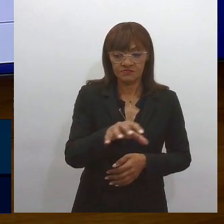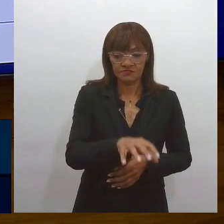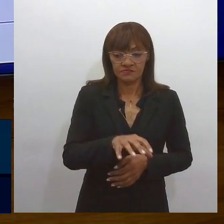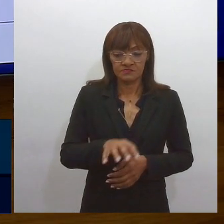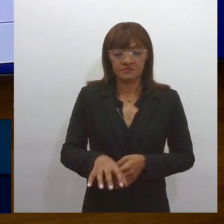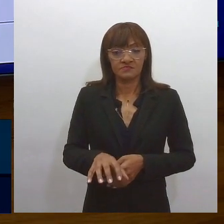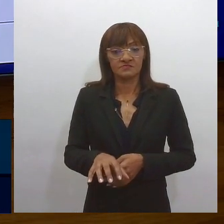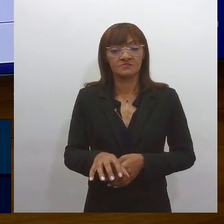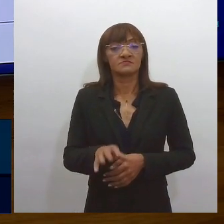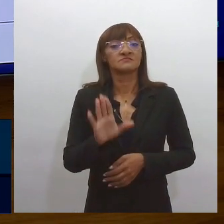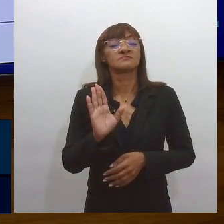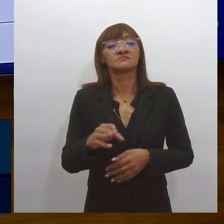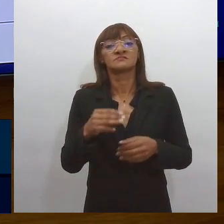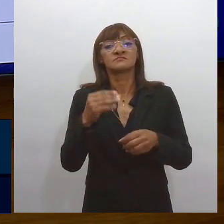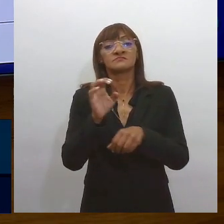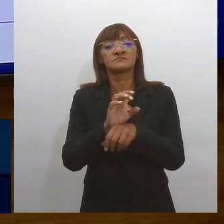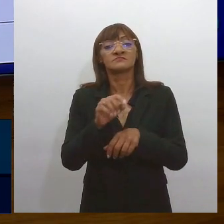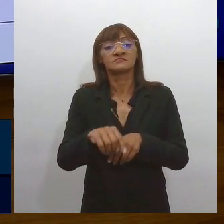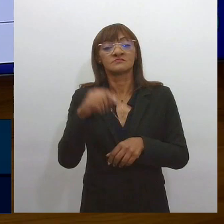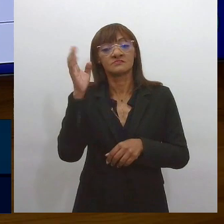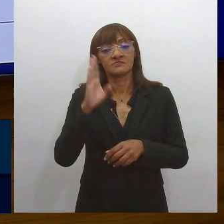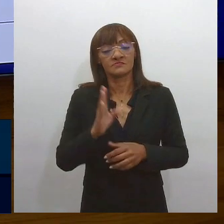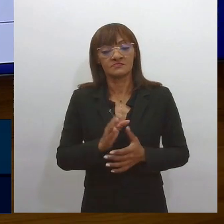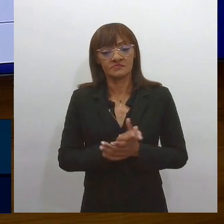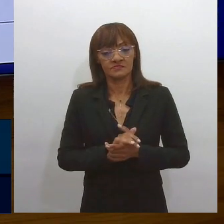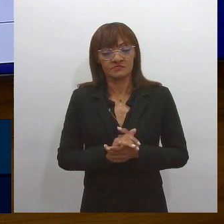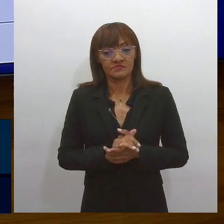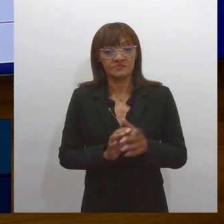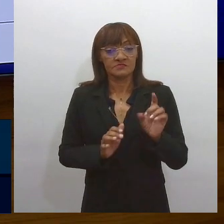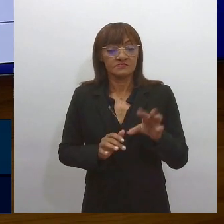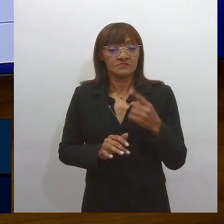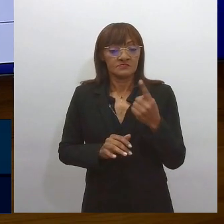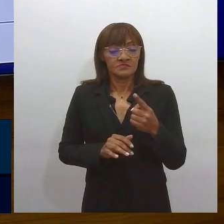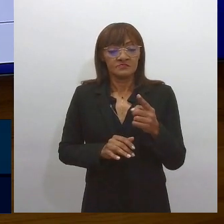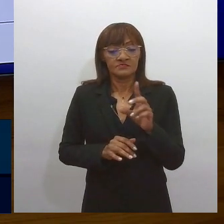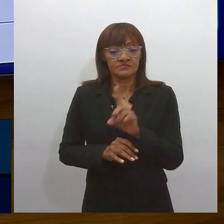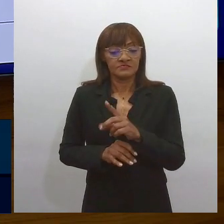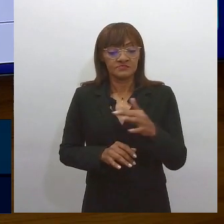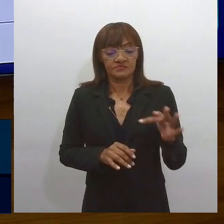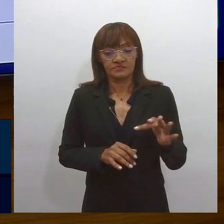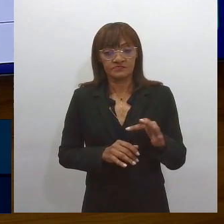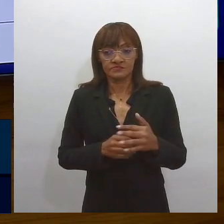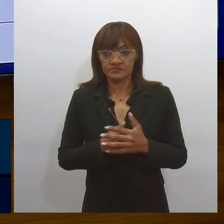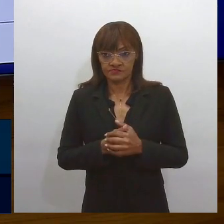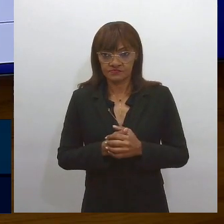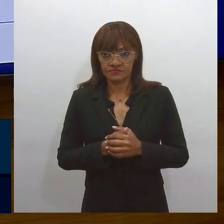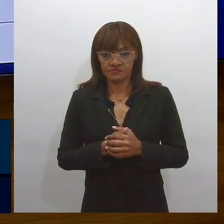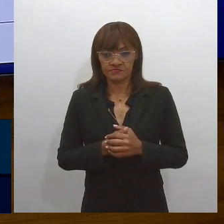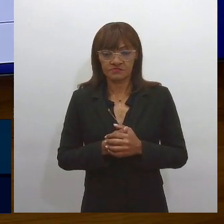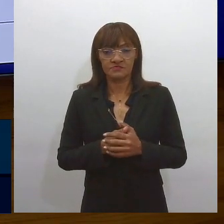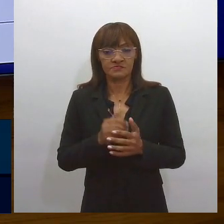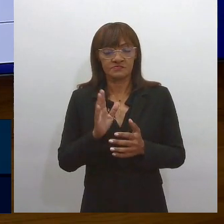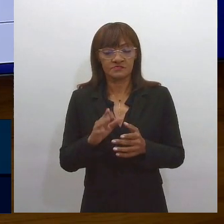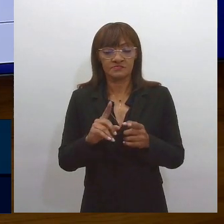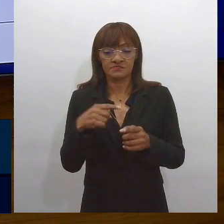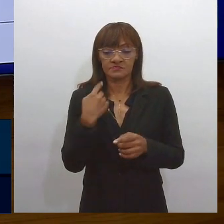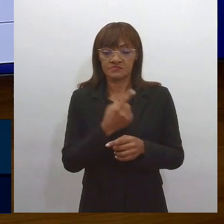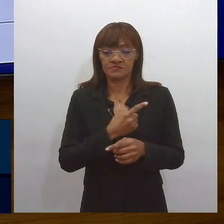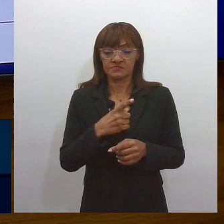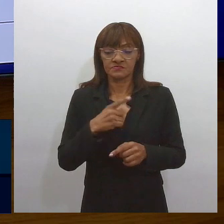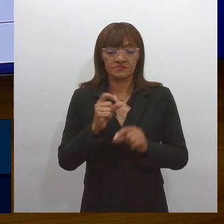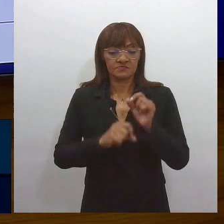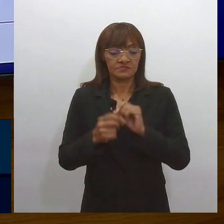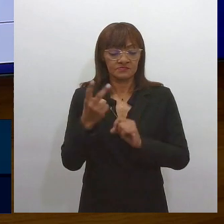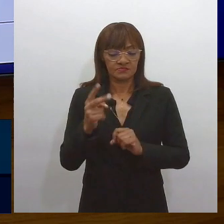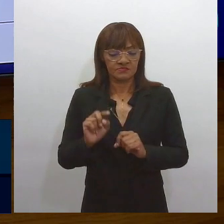apenas o Distrito Federal não tem uma superintendência regional e nós temos cerca de 2.000 servidores cerca de quase